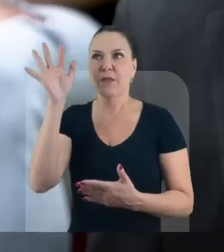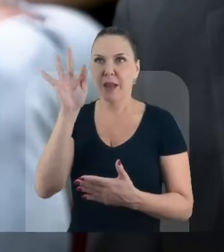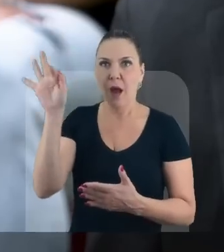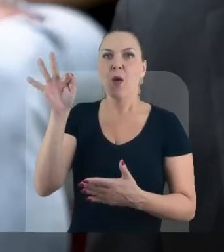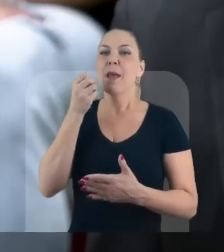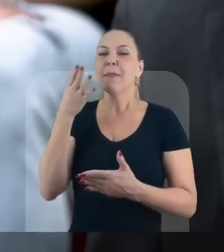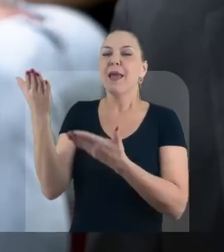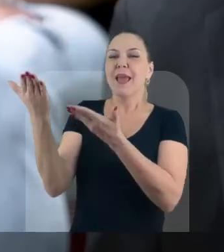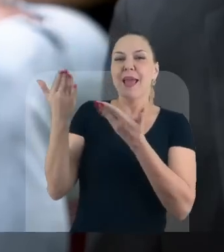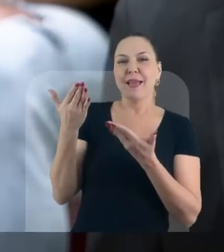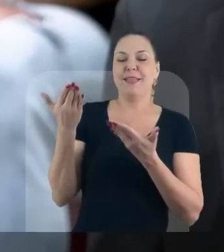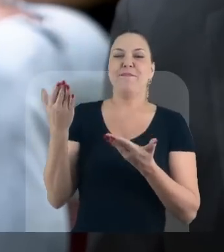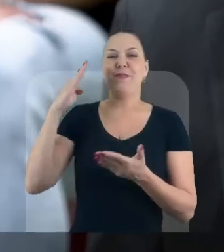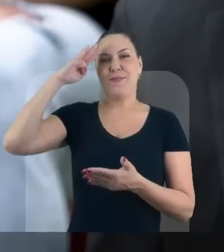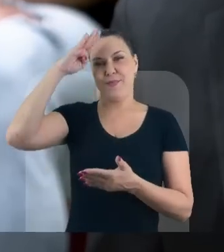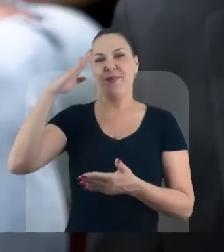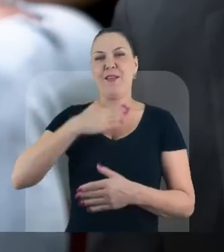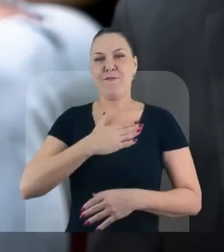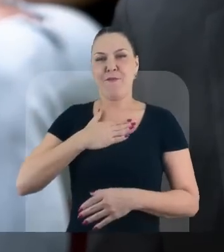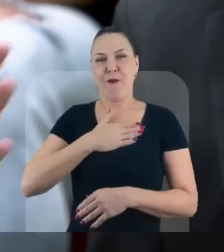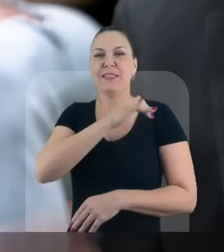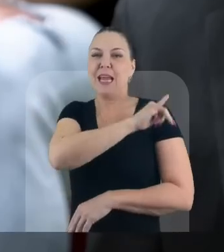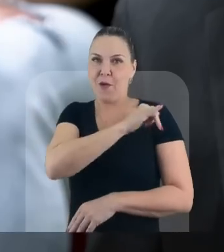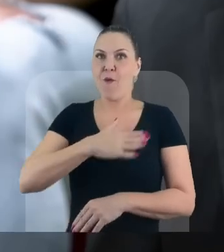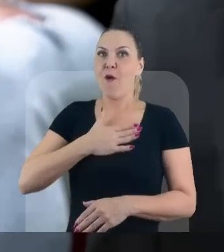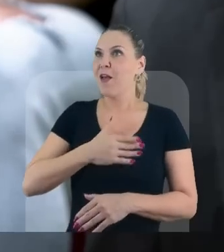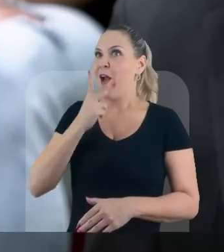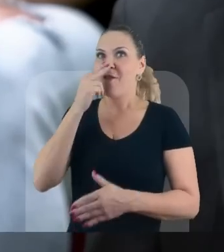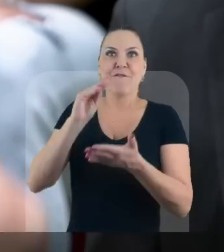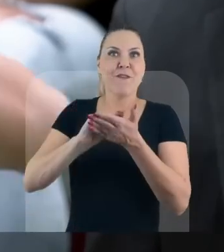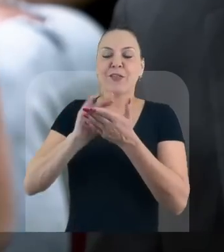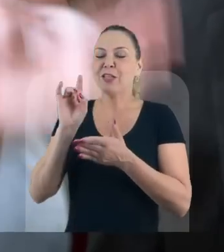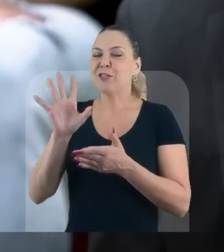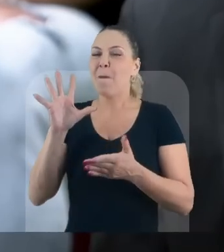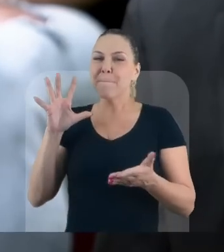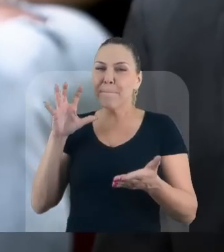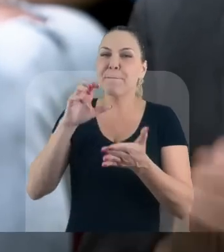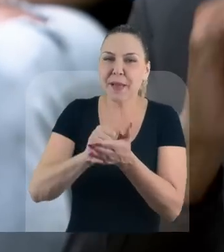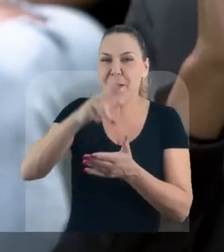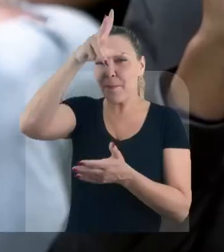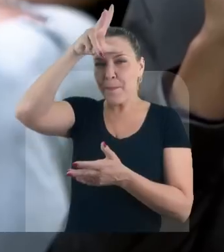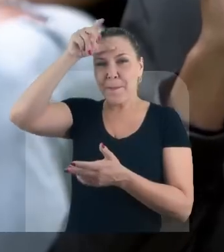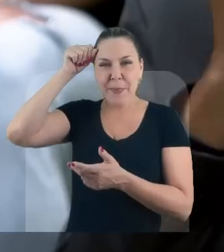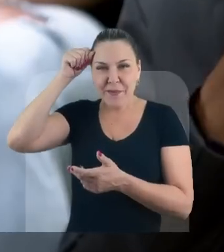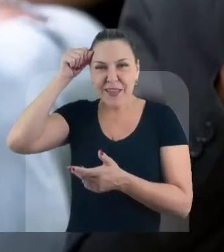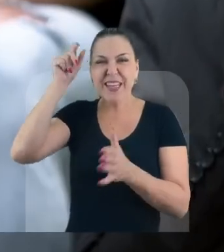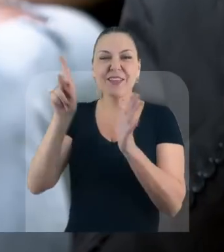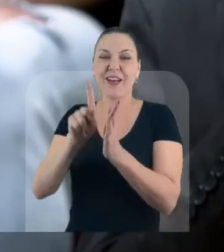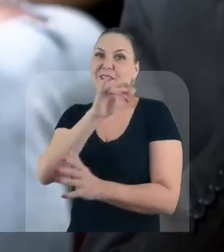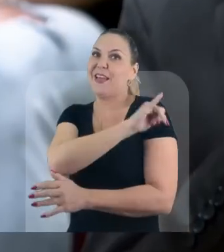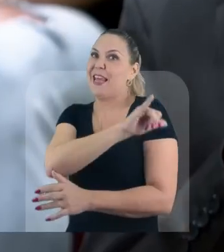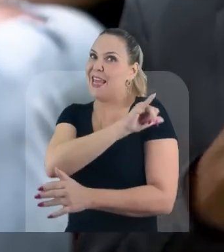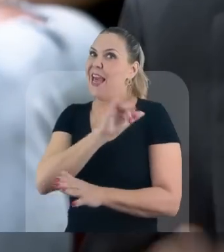muito bem recebido. Então, só falta a gente conseguir, de fato, pegar essa prefeitura. Depende de alguns generais por aí.